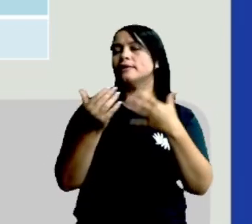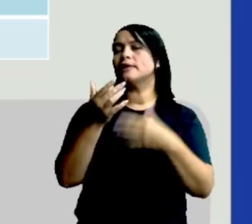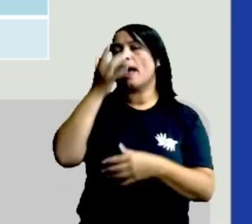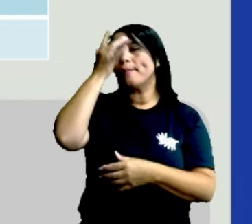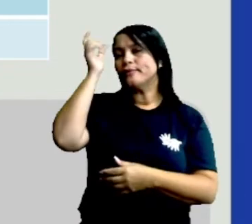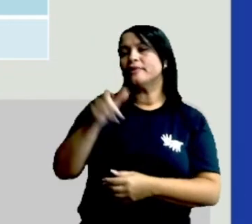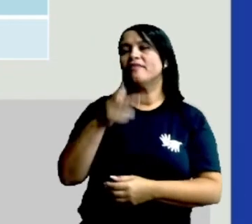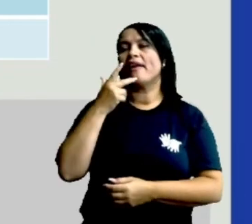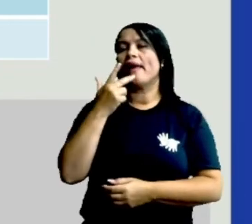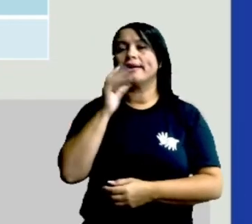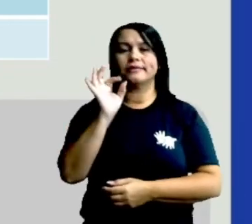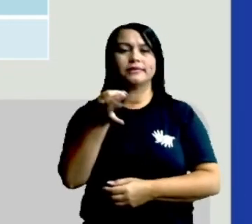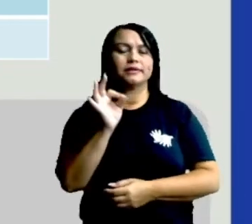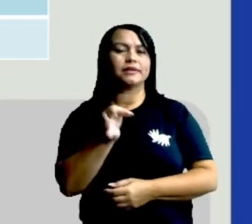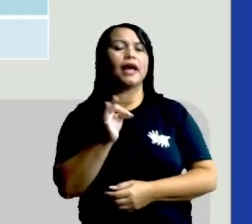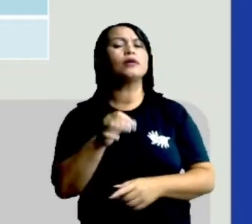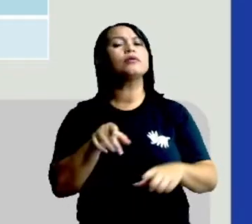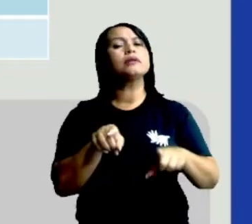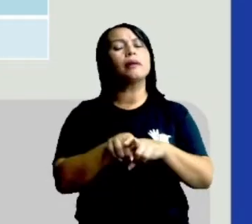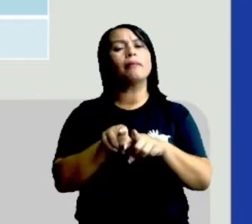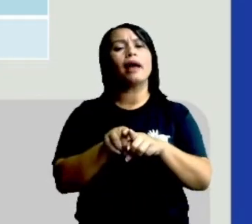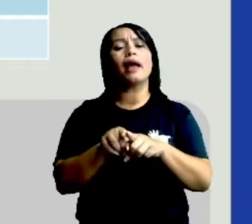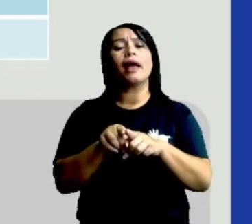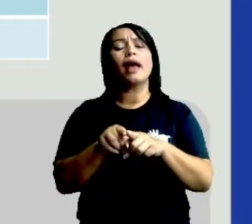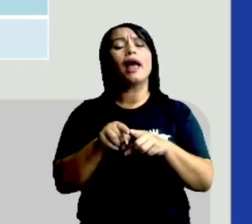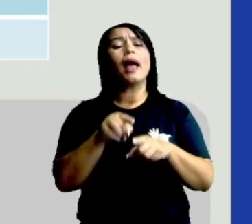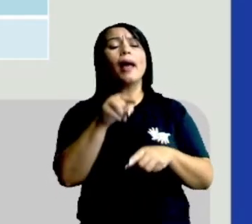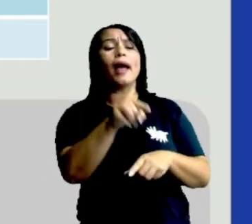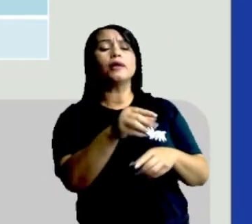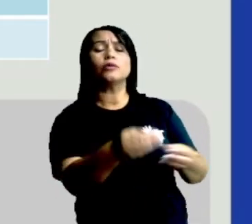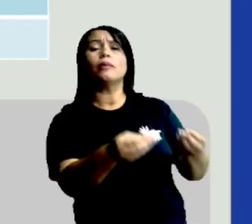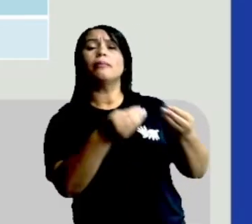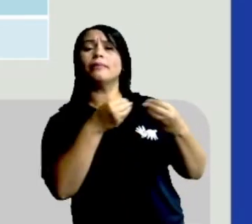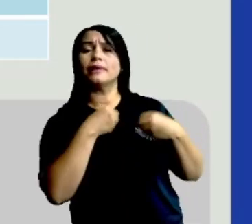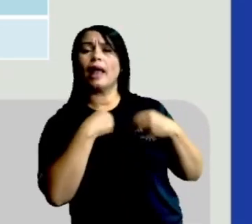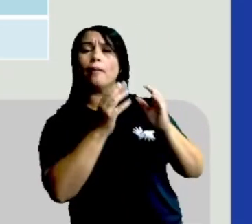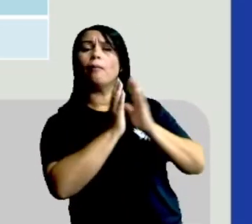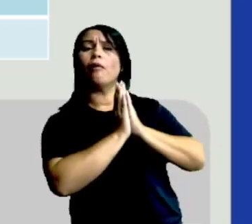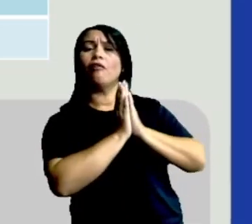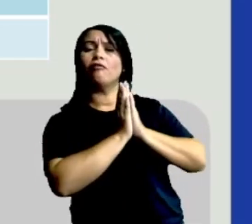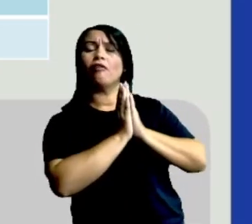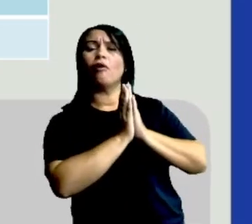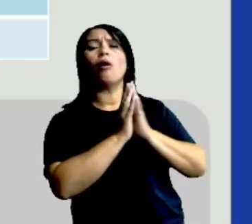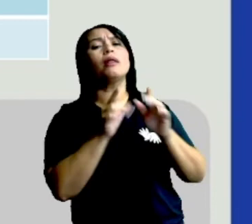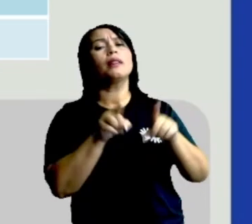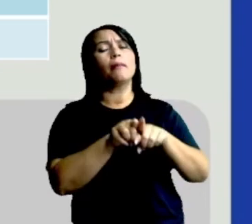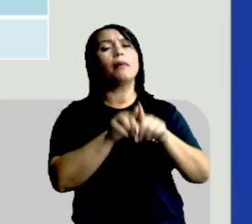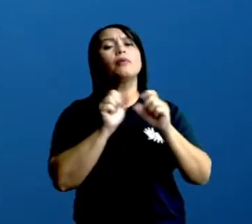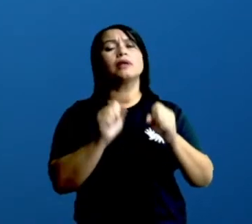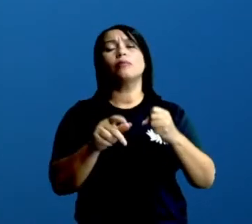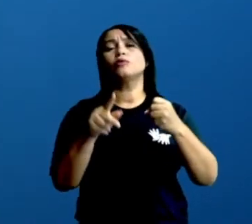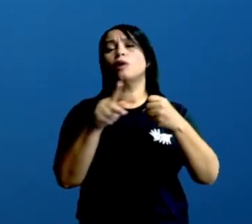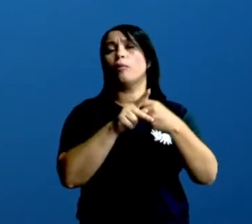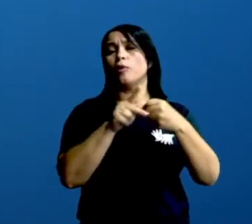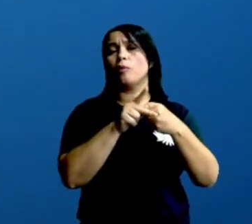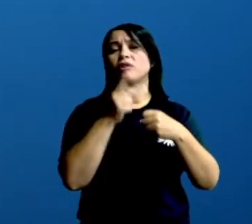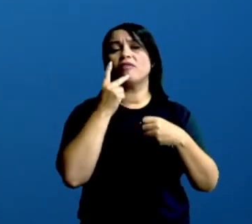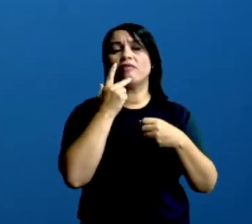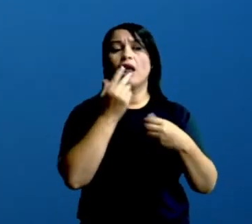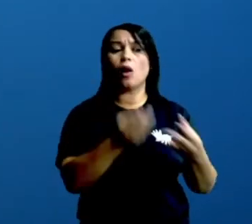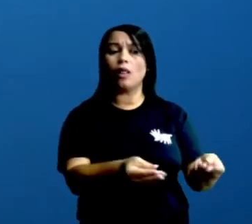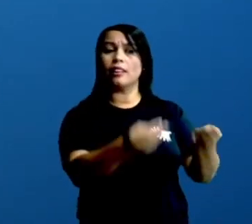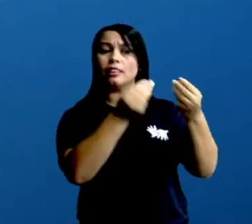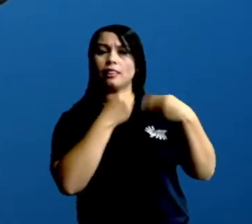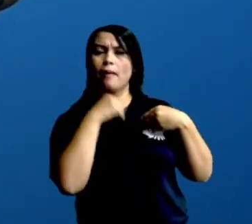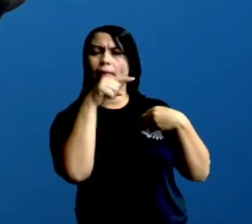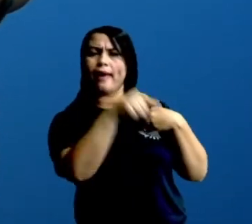dizendo, certo? Dá-me isso, por favor. E aí a gente também pode usar esse pronome, ó. Quando eu digo dá-me isso, dependendo